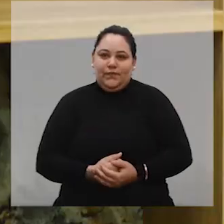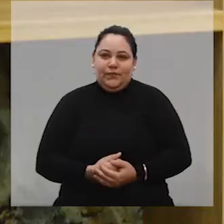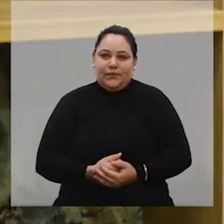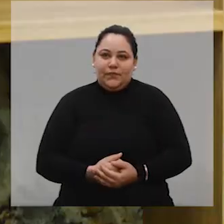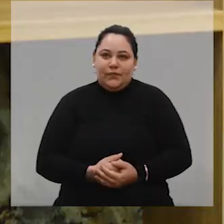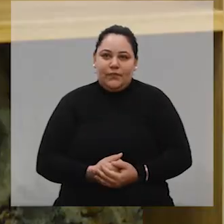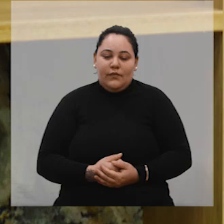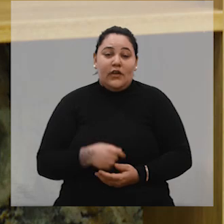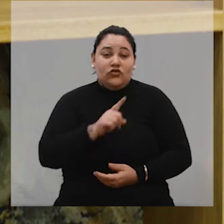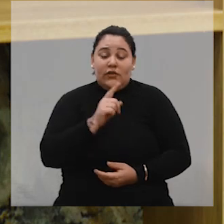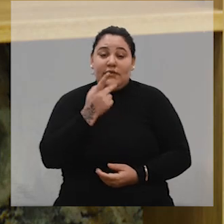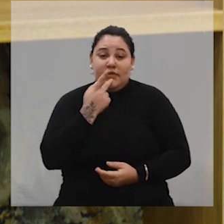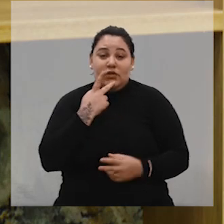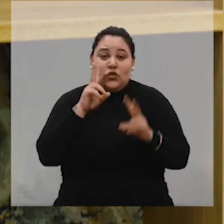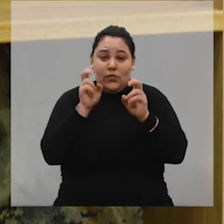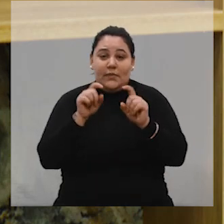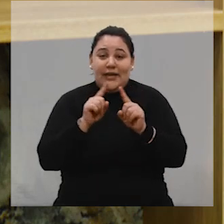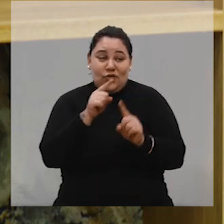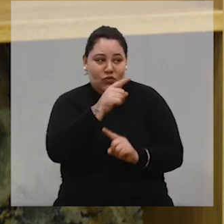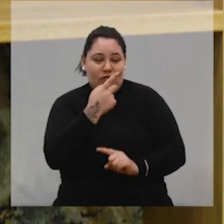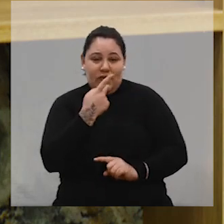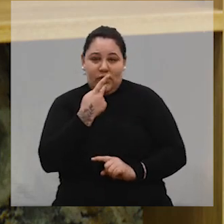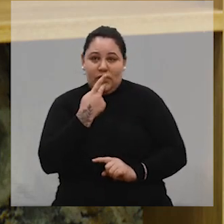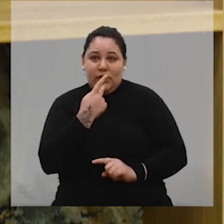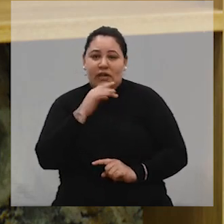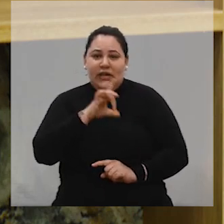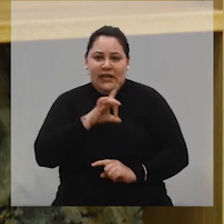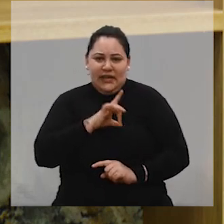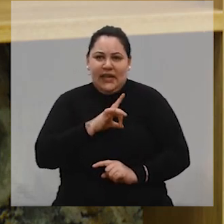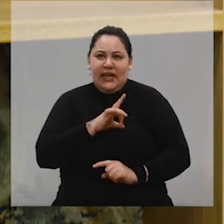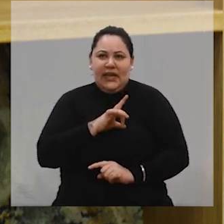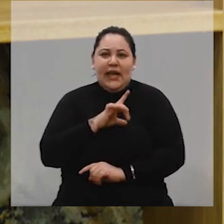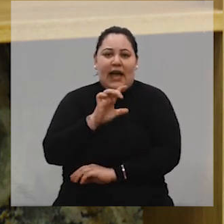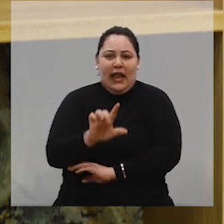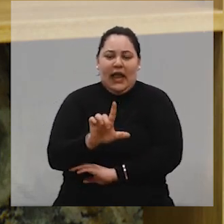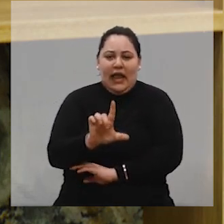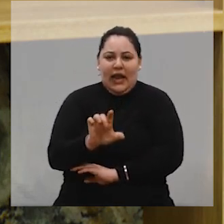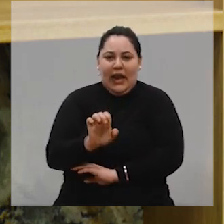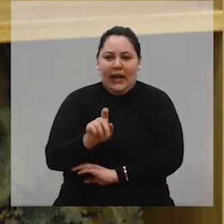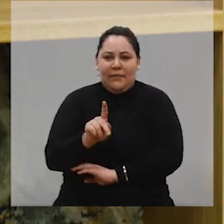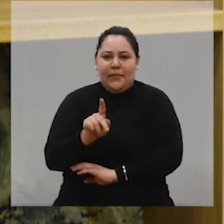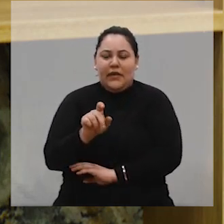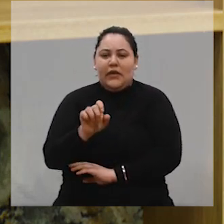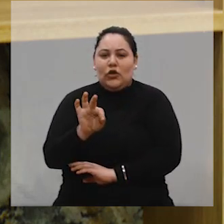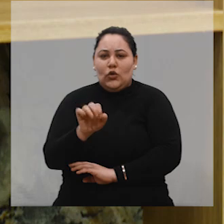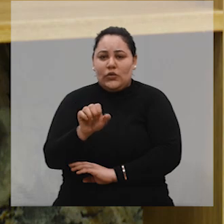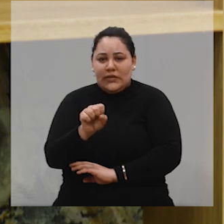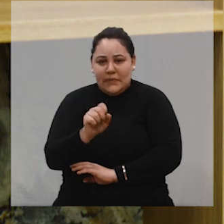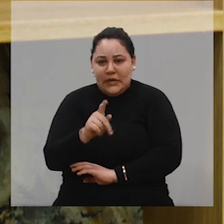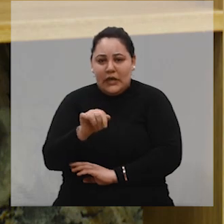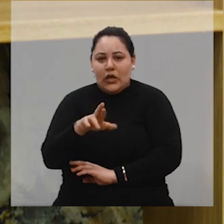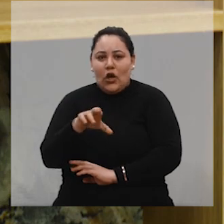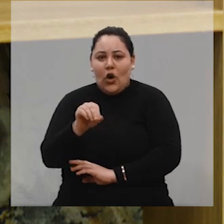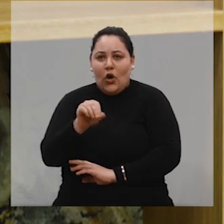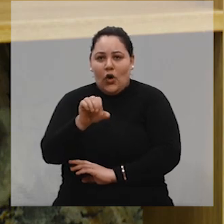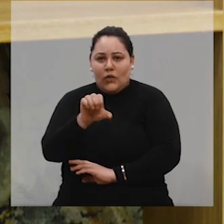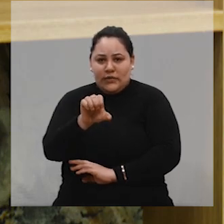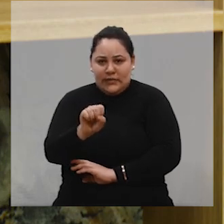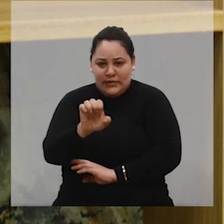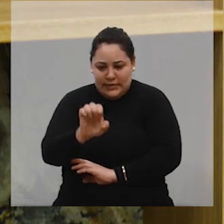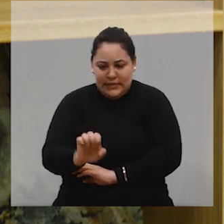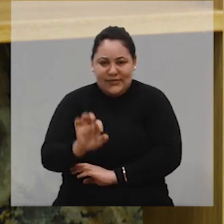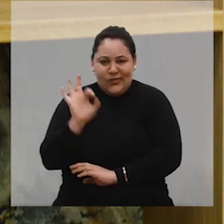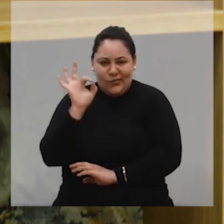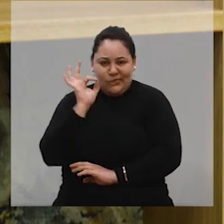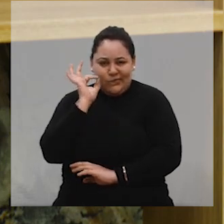falando sobre isso, mas você falou da enchente, a leptospirose. Houve um aumento significativo de mortes, inclusive, isso né? Aí. Justamente